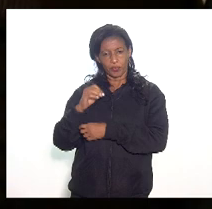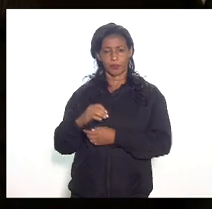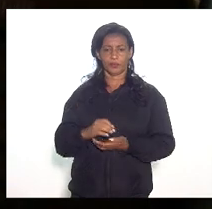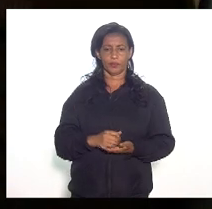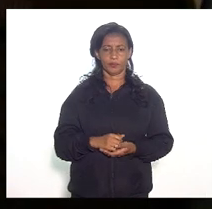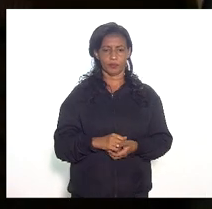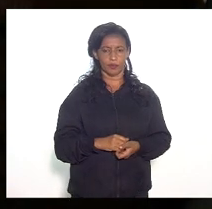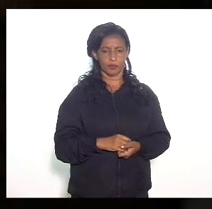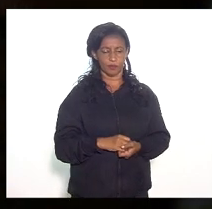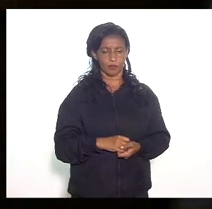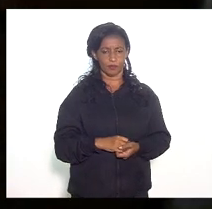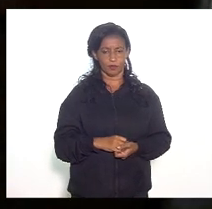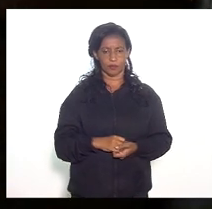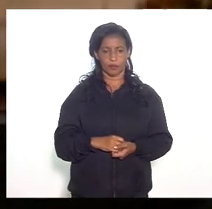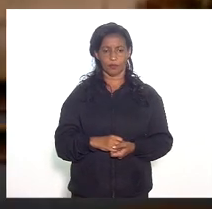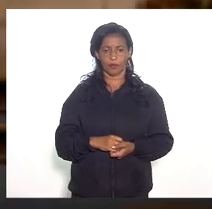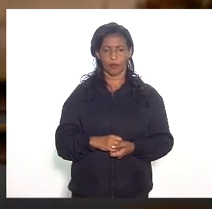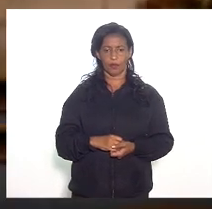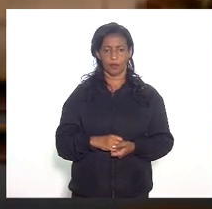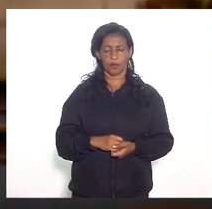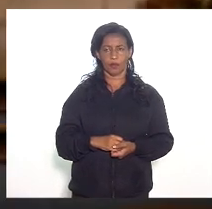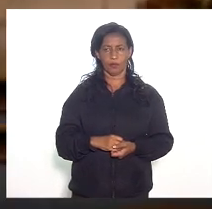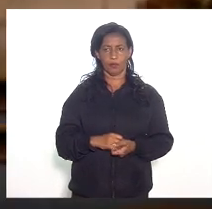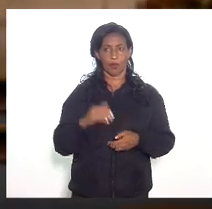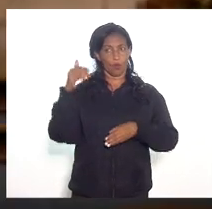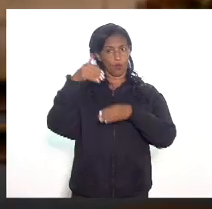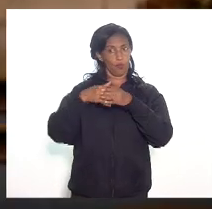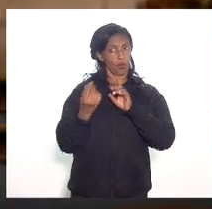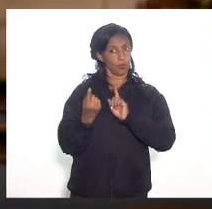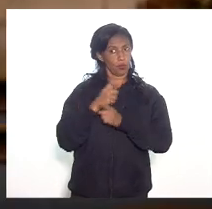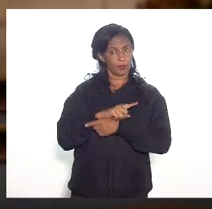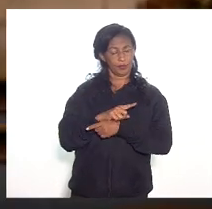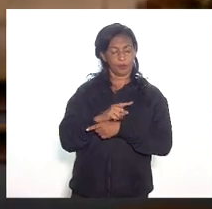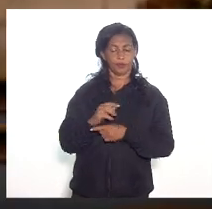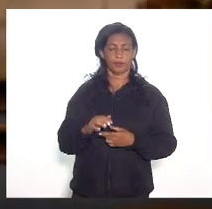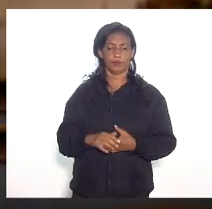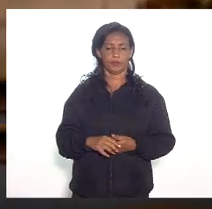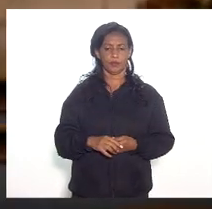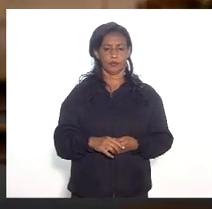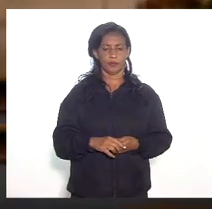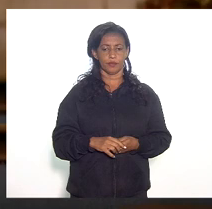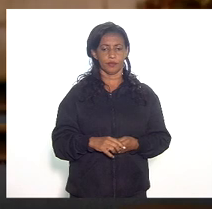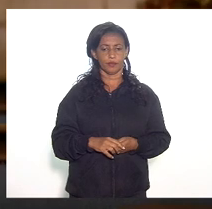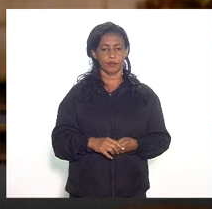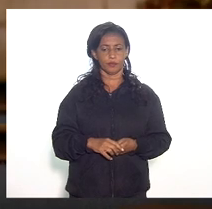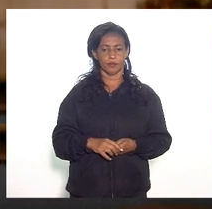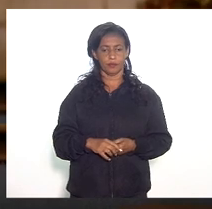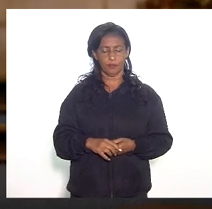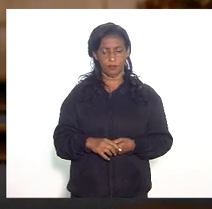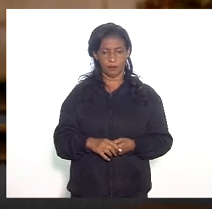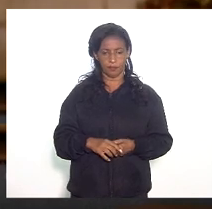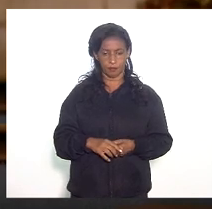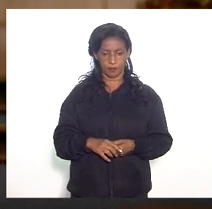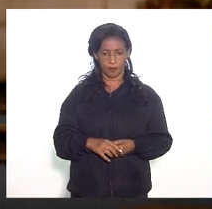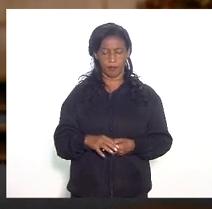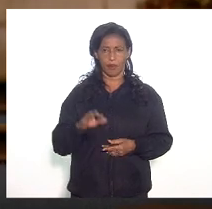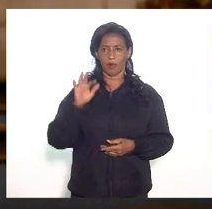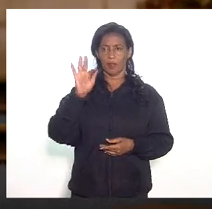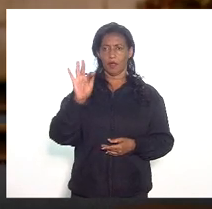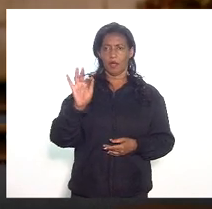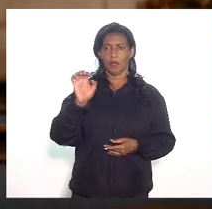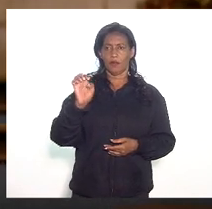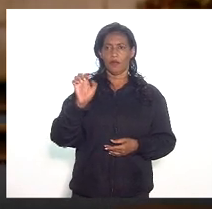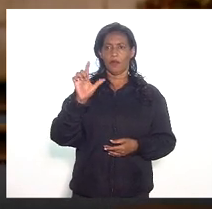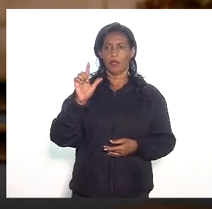voto contrário Felipe Soares deputado Felipe deputado Felipe Poubel